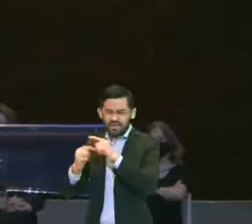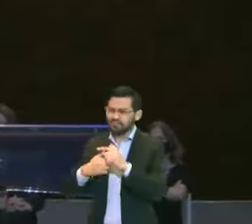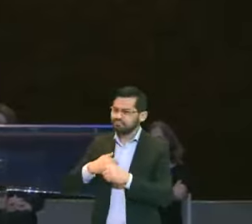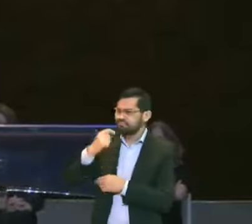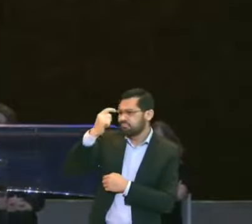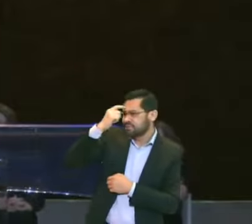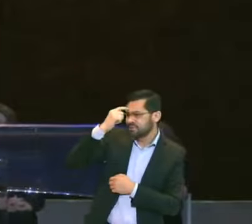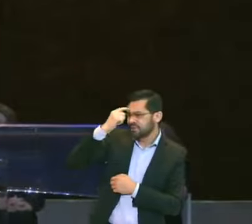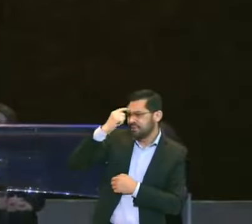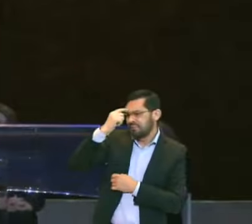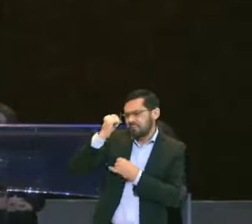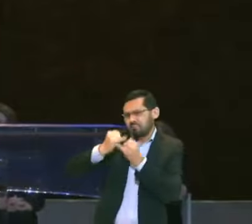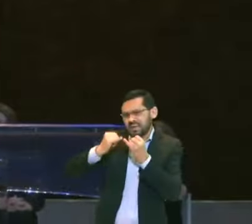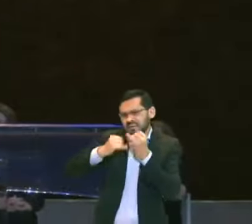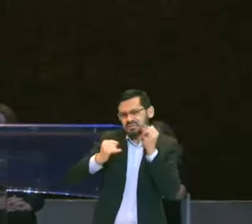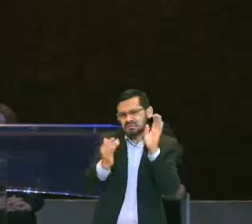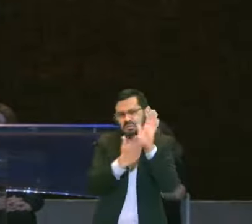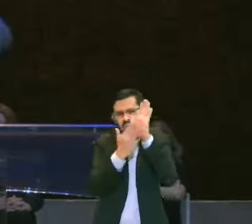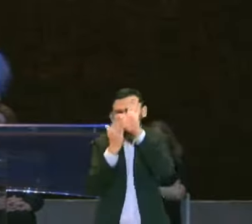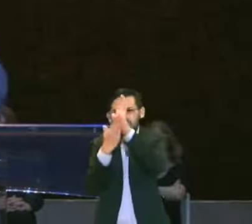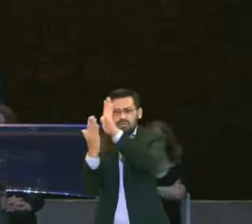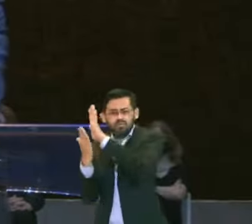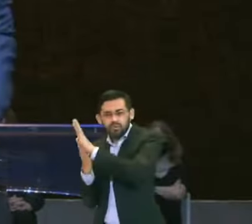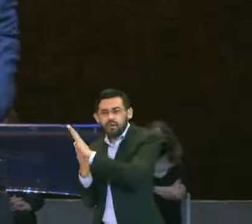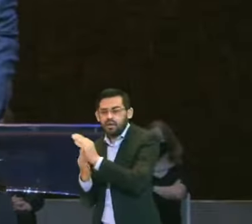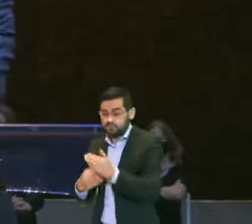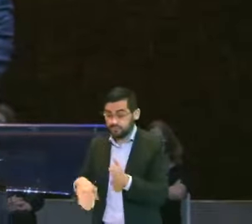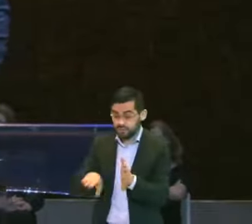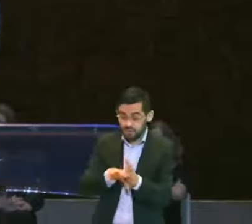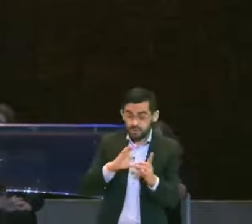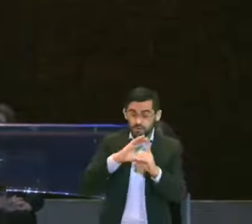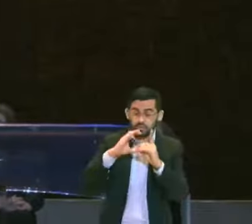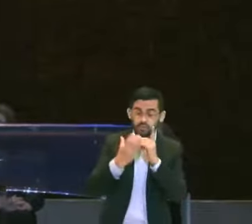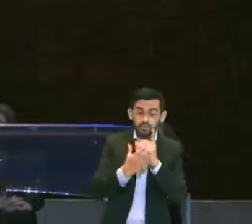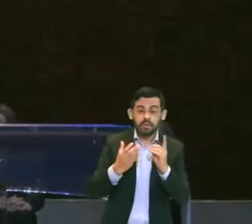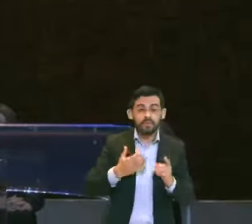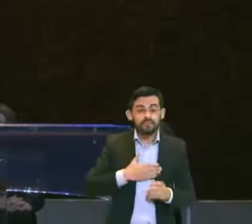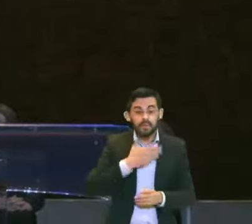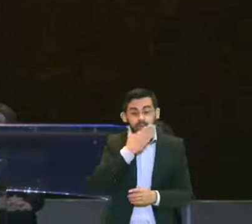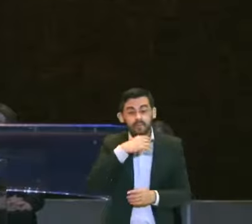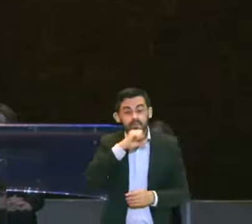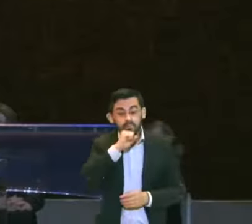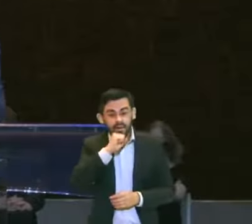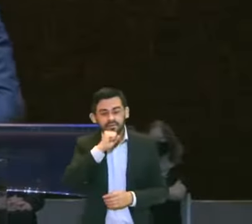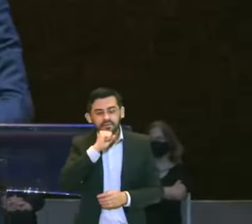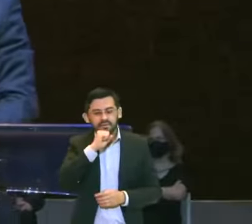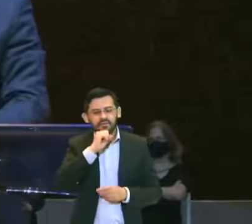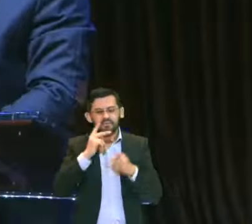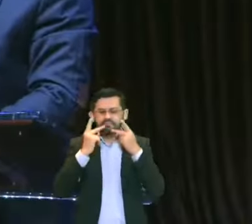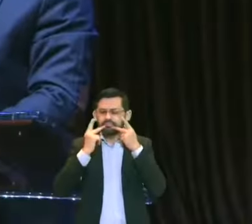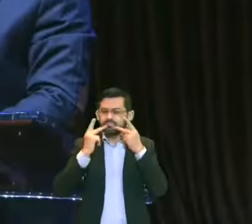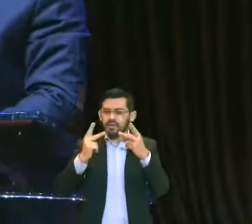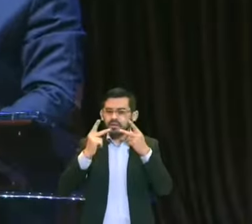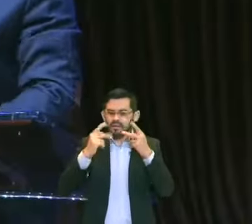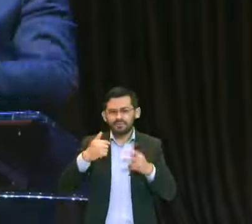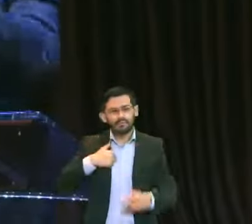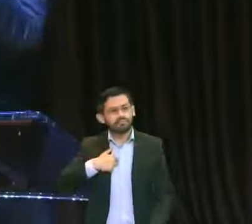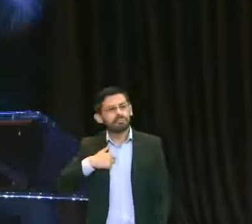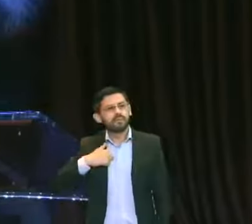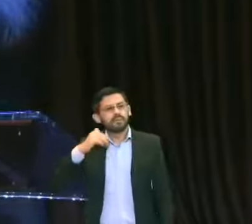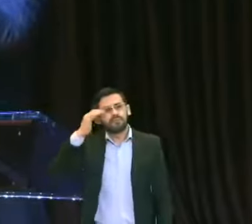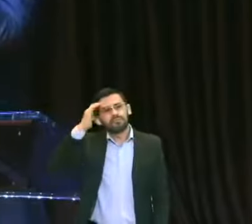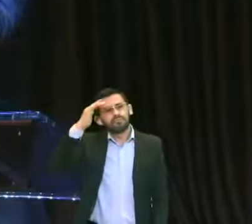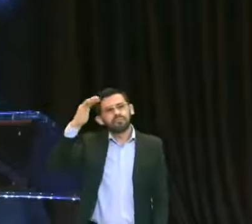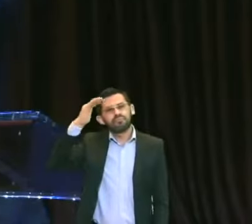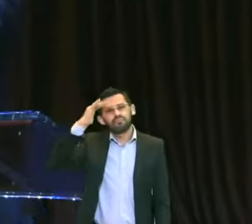Não estou entendendo. Aí cheguei no culto. Meu pai estava pregando e eu estava viajando aquele dia. Eu